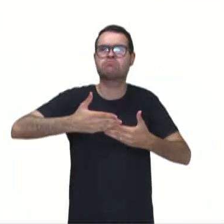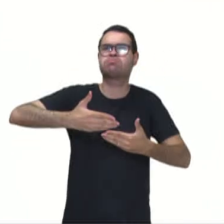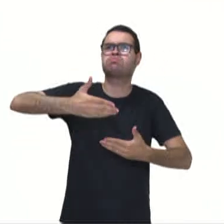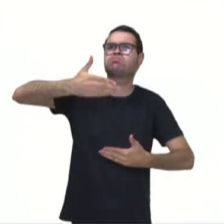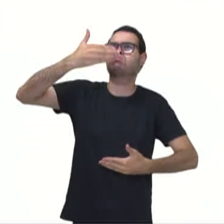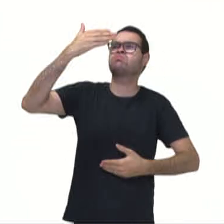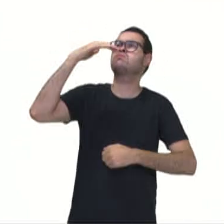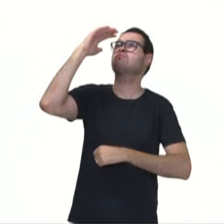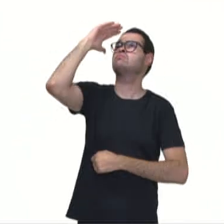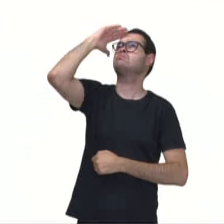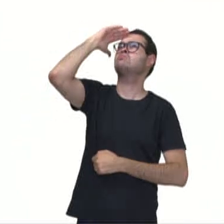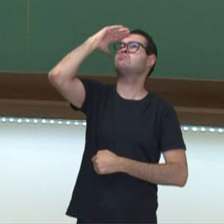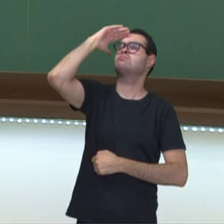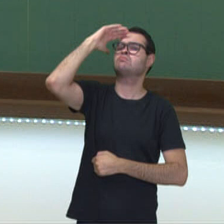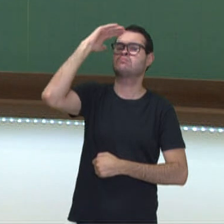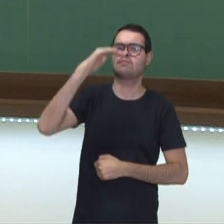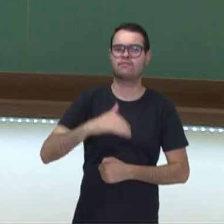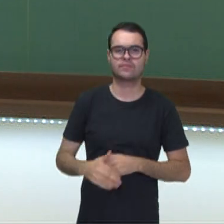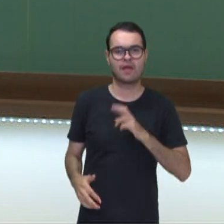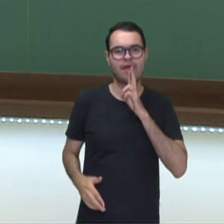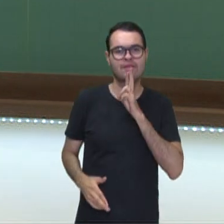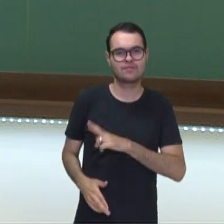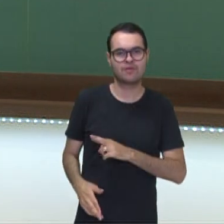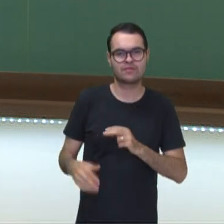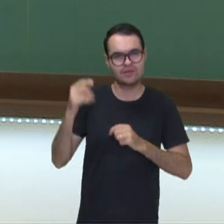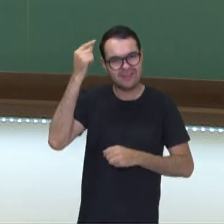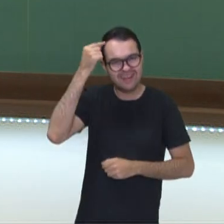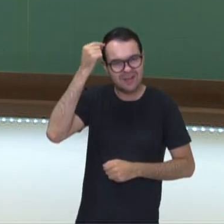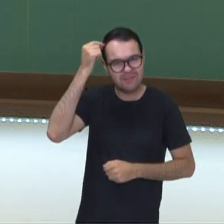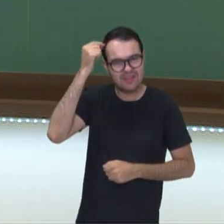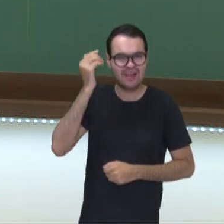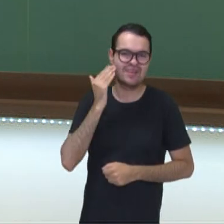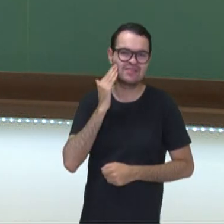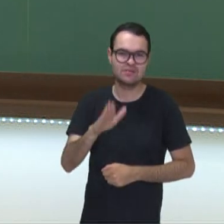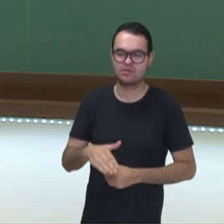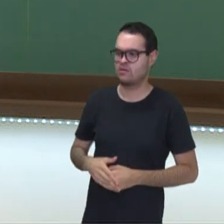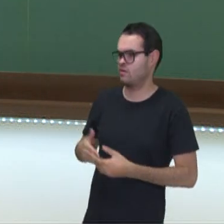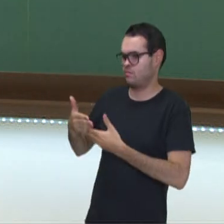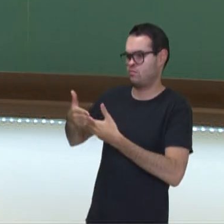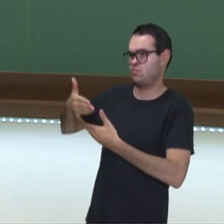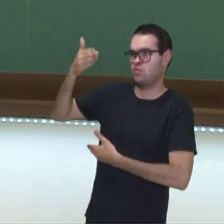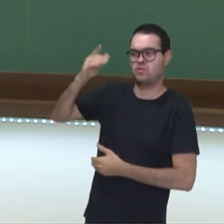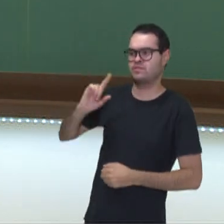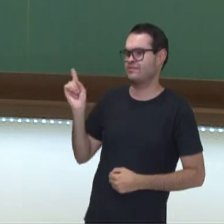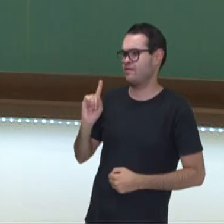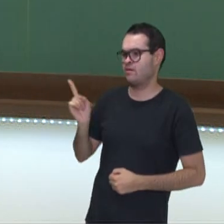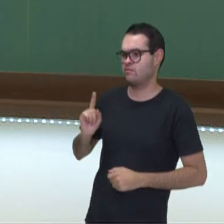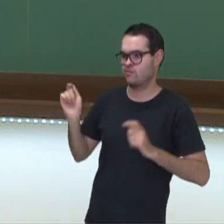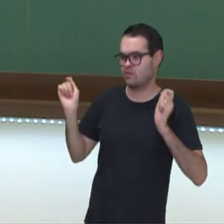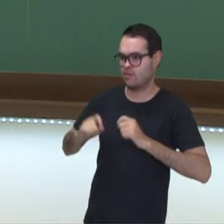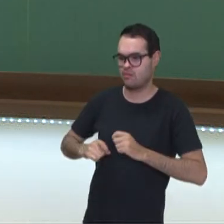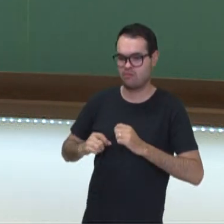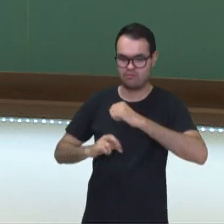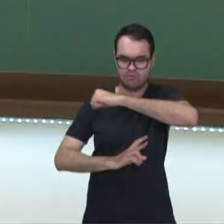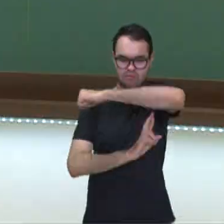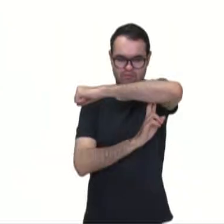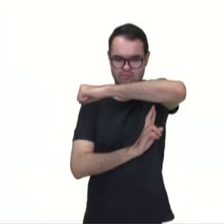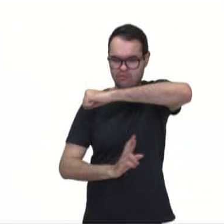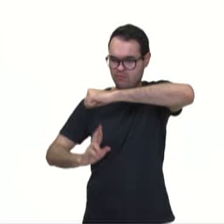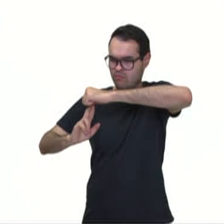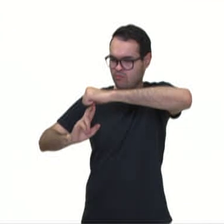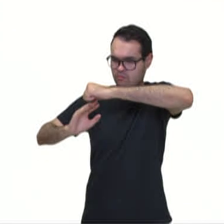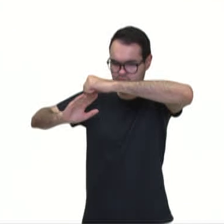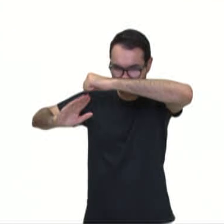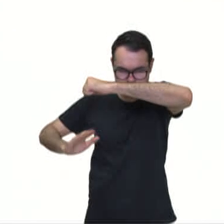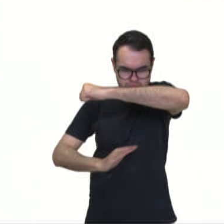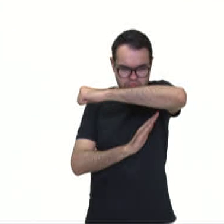A resposta do Armandinho, esse personagem de cabelo azul, é: muros não, podemos construir pontes. Observem também